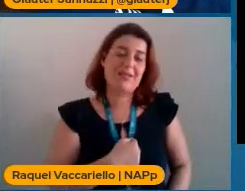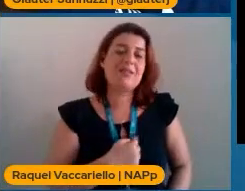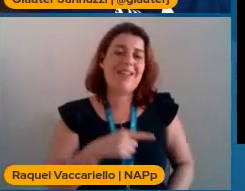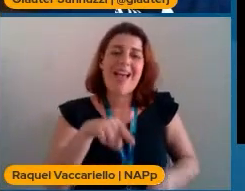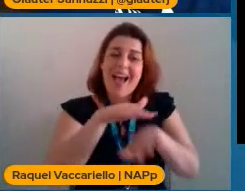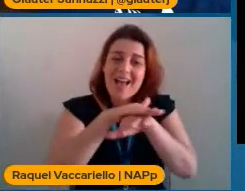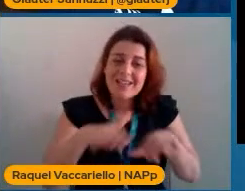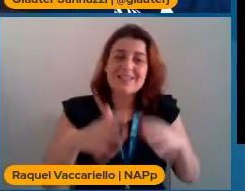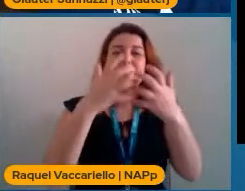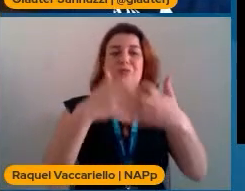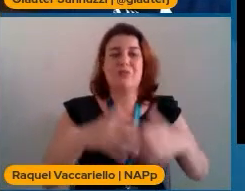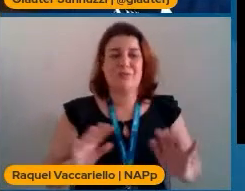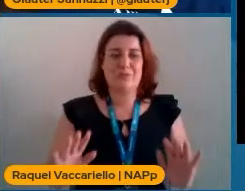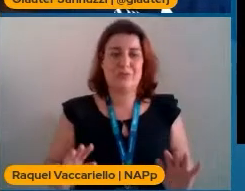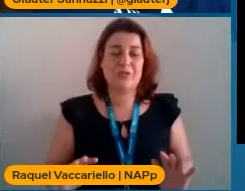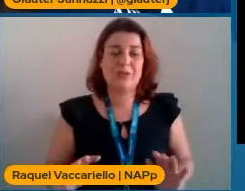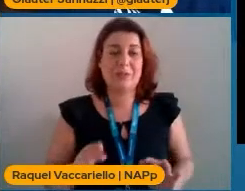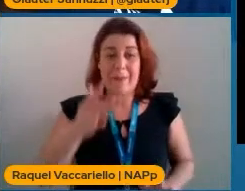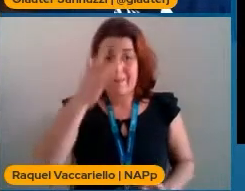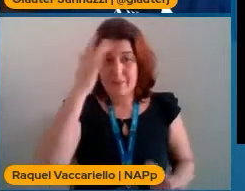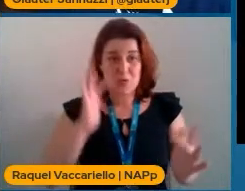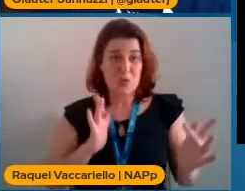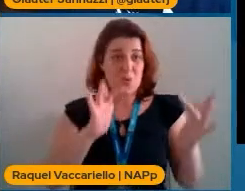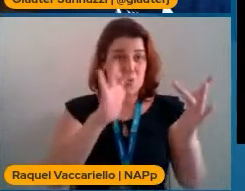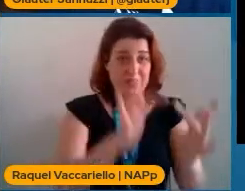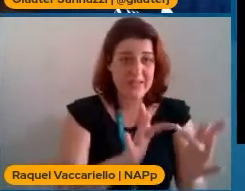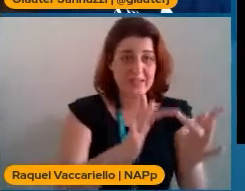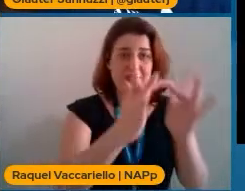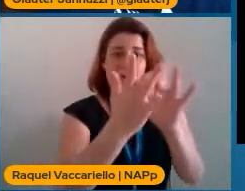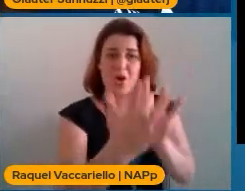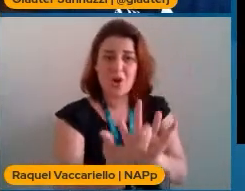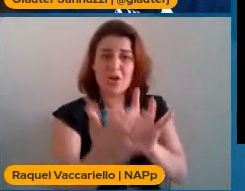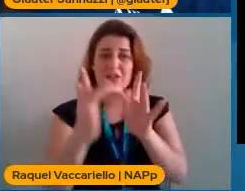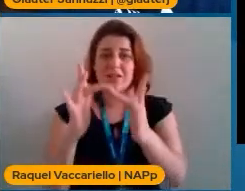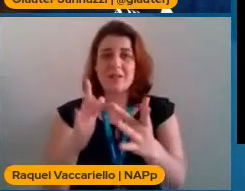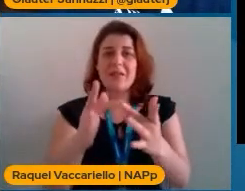funcionam. Pessoas que conectam pessoas, que vão te abrindo portas, te dando possibilidades.